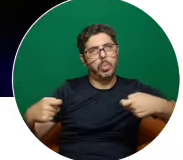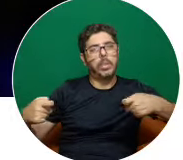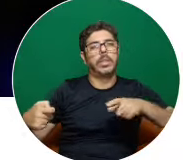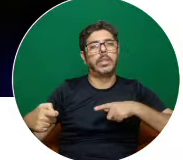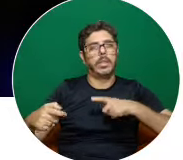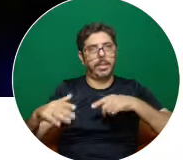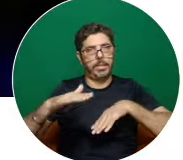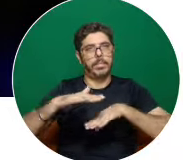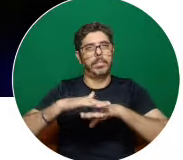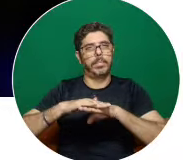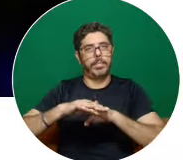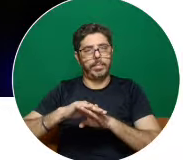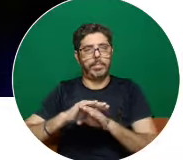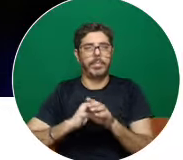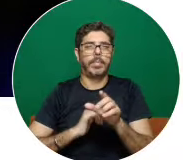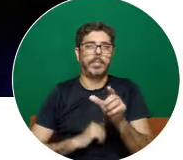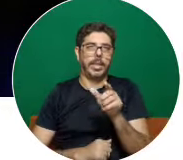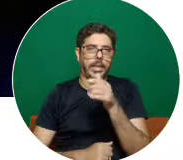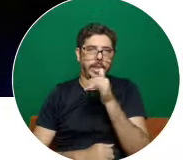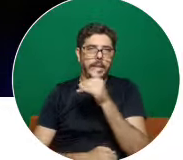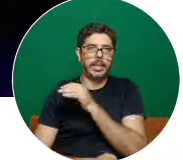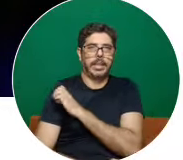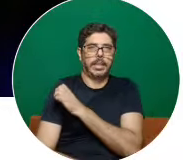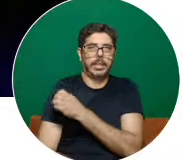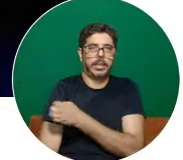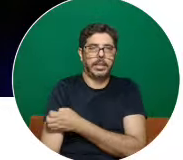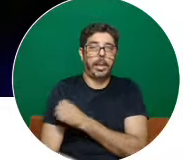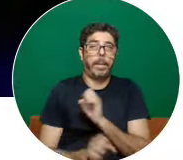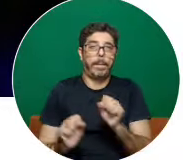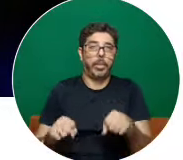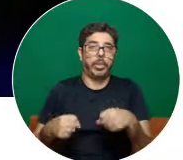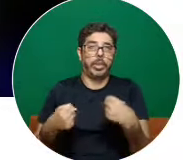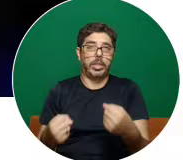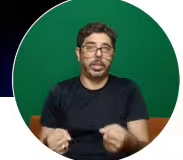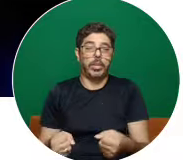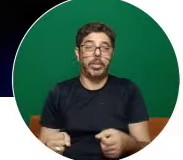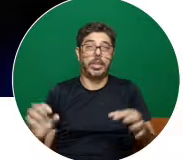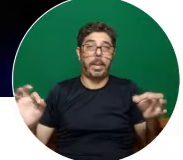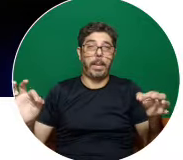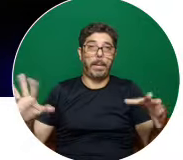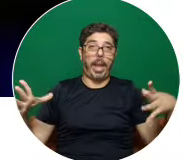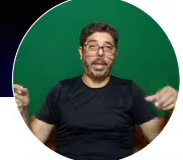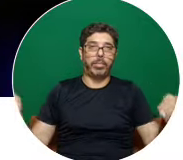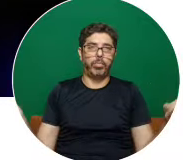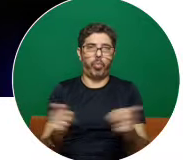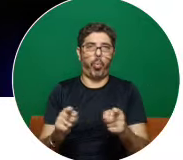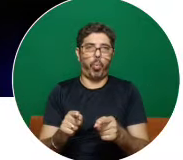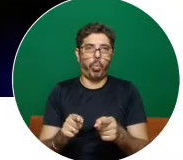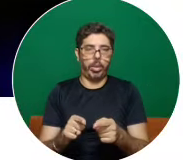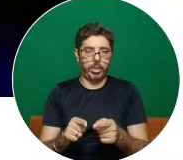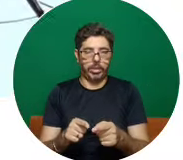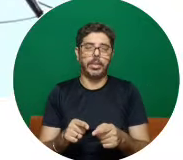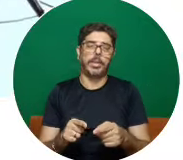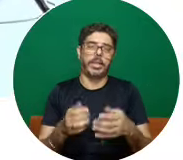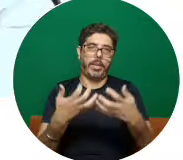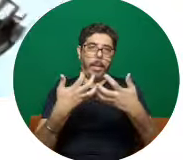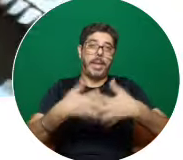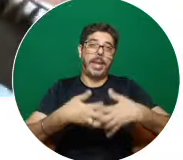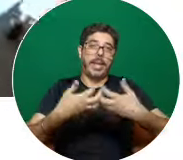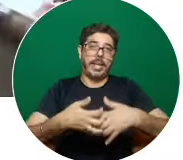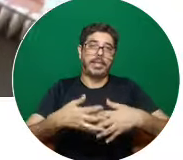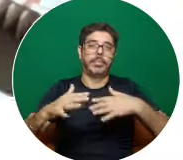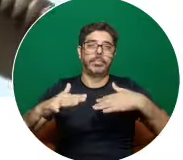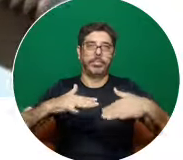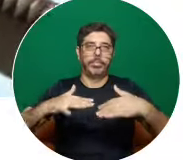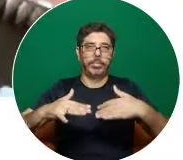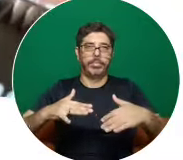armazenar a energia potencial nela até que nós a liberemos. Então essa energia potencial é transformada em energia cinética. Da mesma forma,